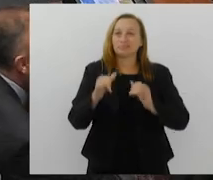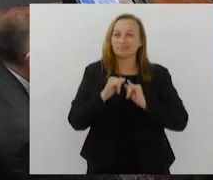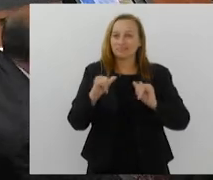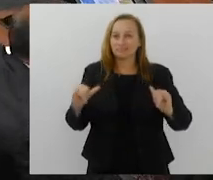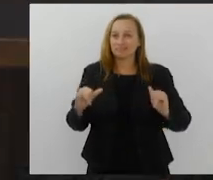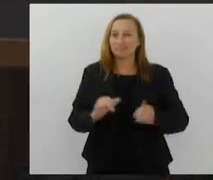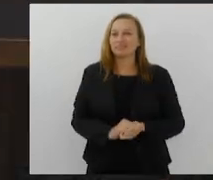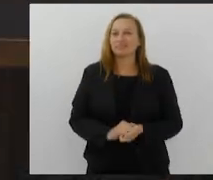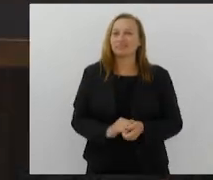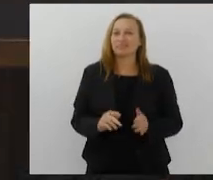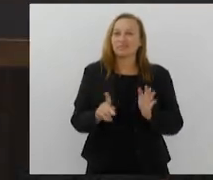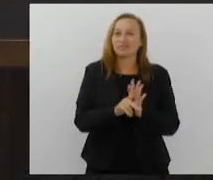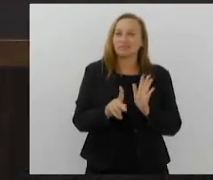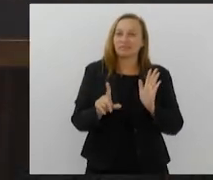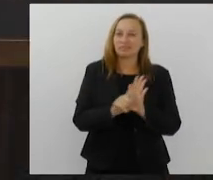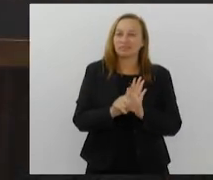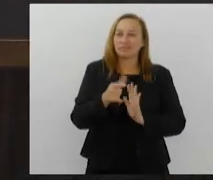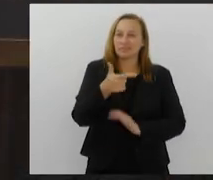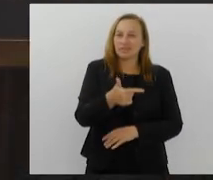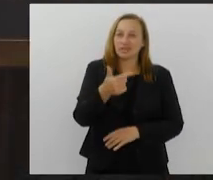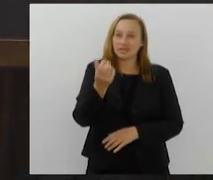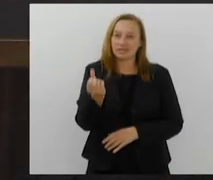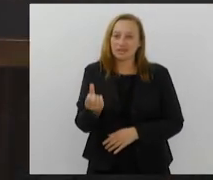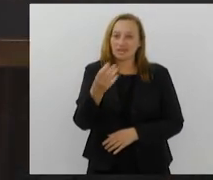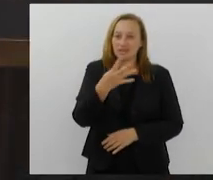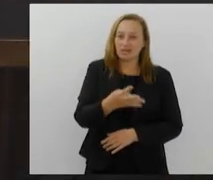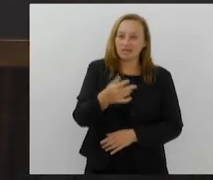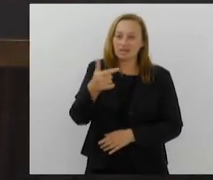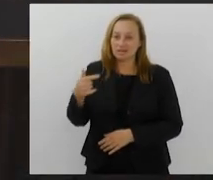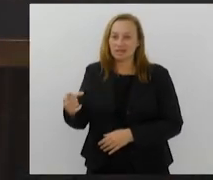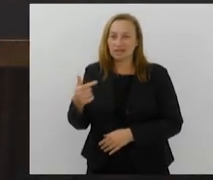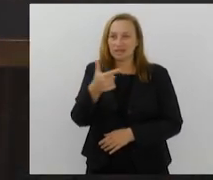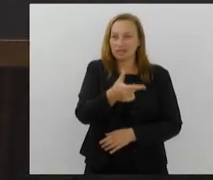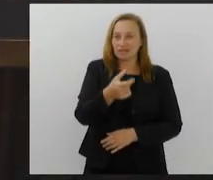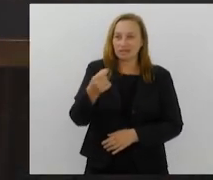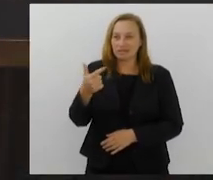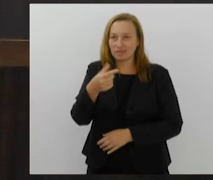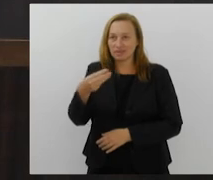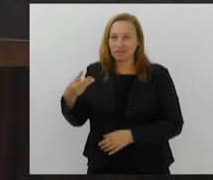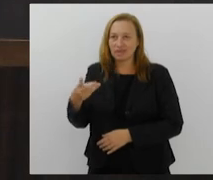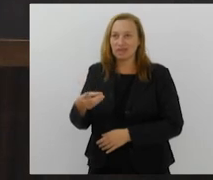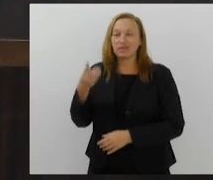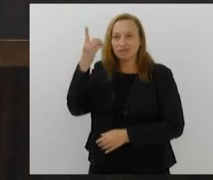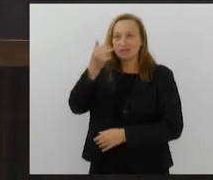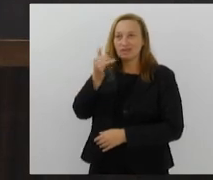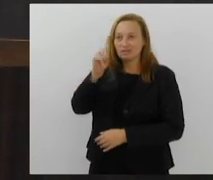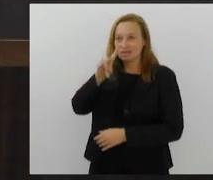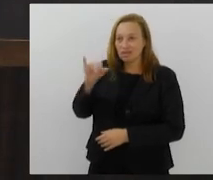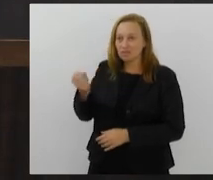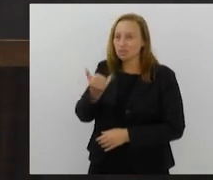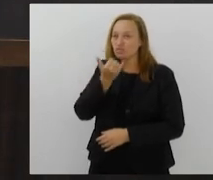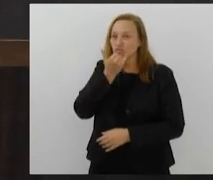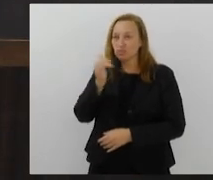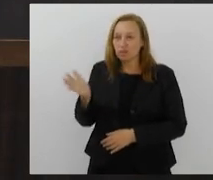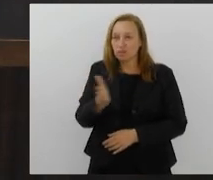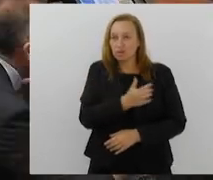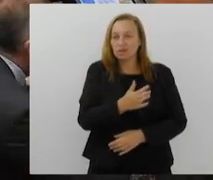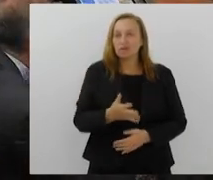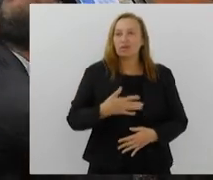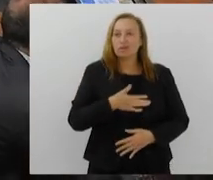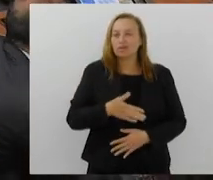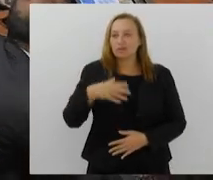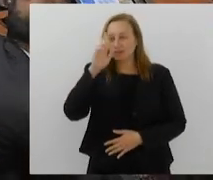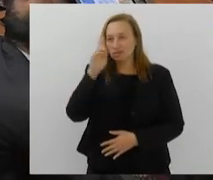Anuncio. Projeto de lei número 2647. Senhora Presidente, desculpa. Deputado Vinícius, perdão. Eu gostaria,